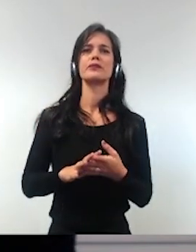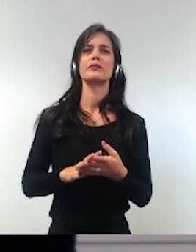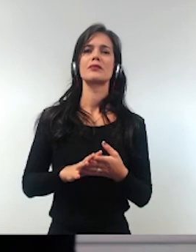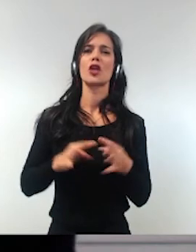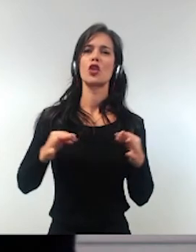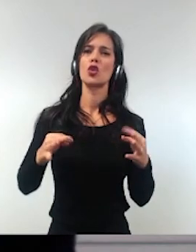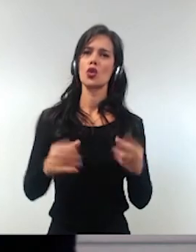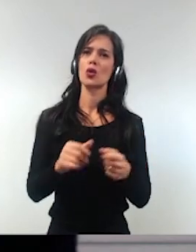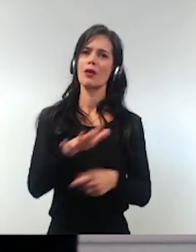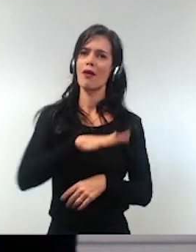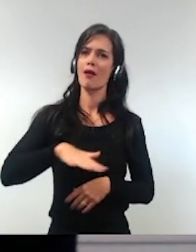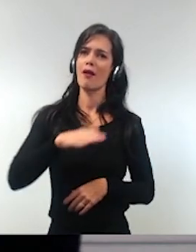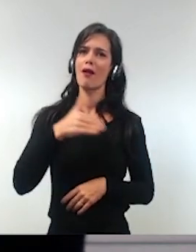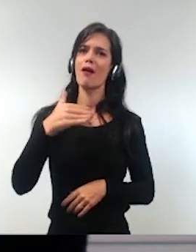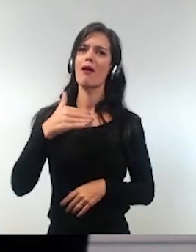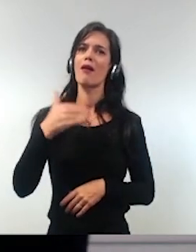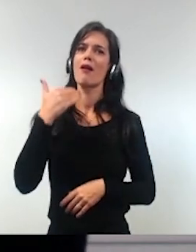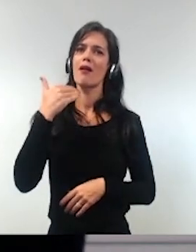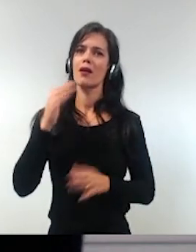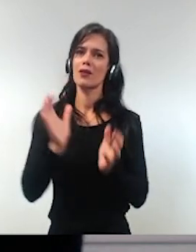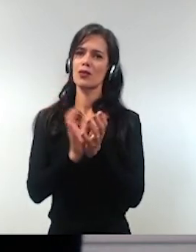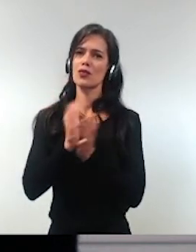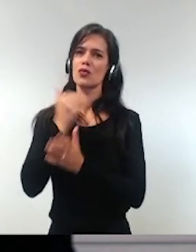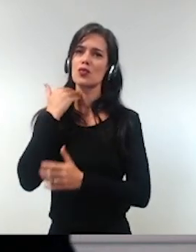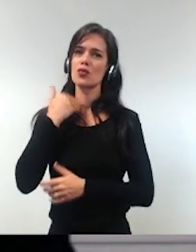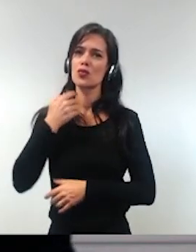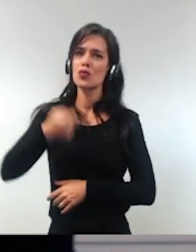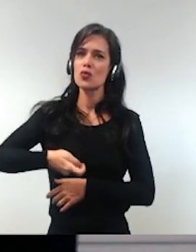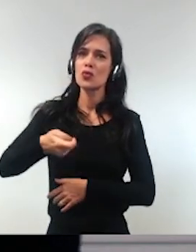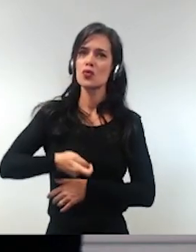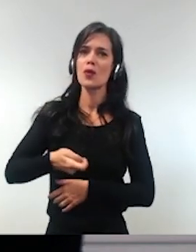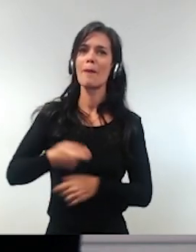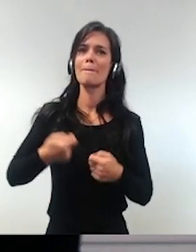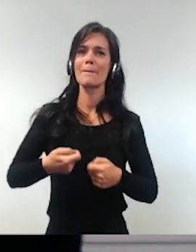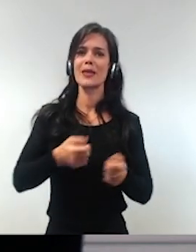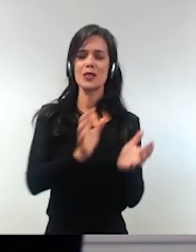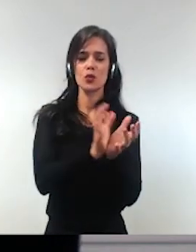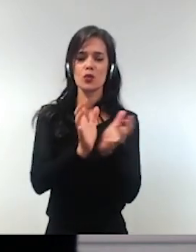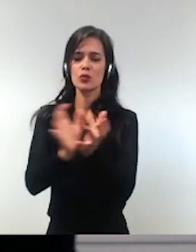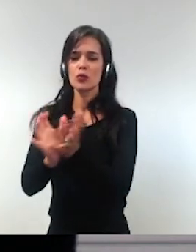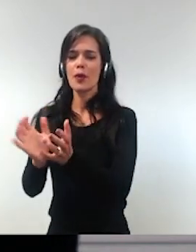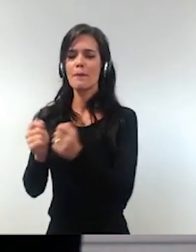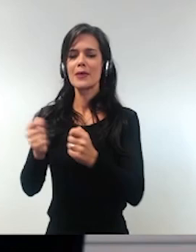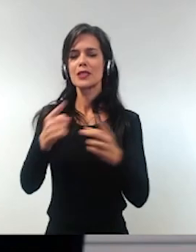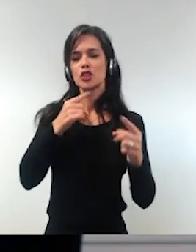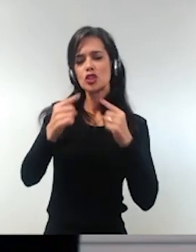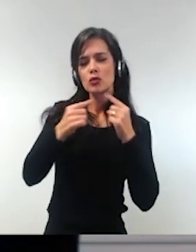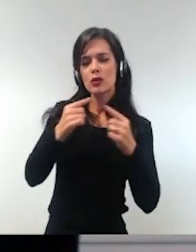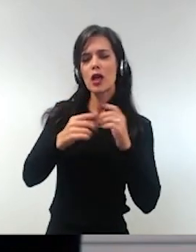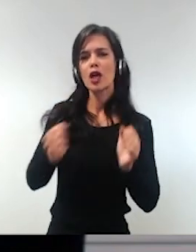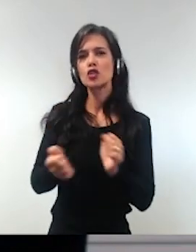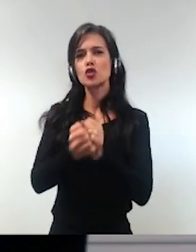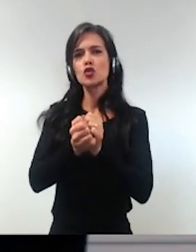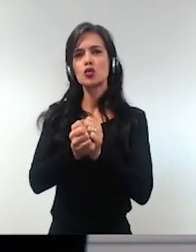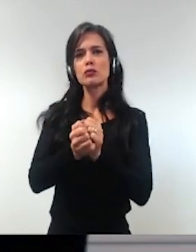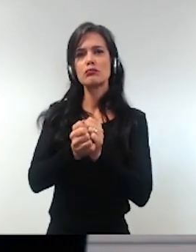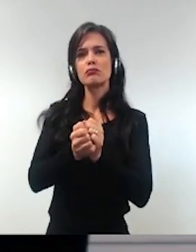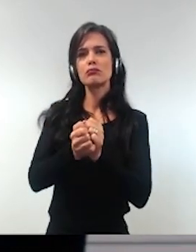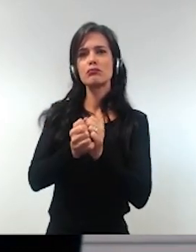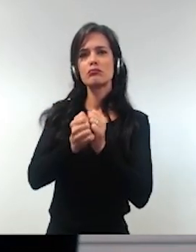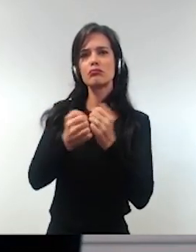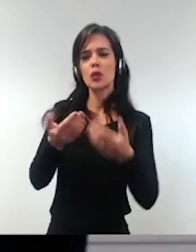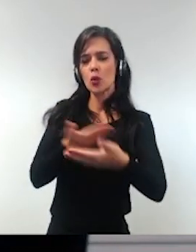magistratura. Não é? São órgãos que precisam dialogar, precisam estar juntos, discutir, escutar